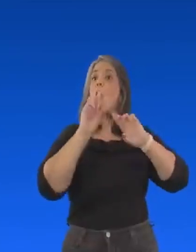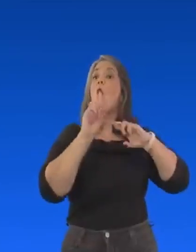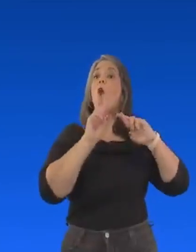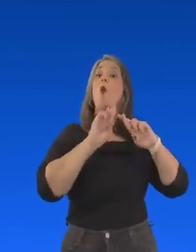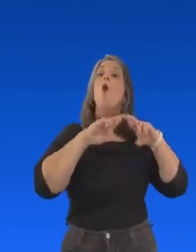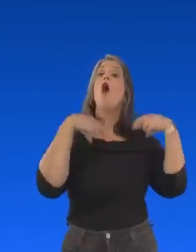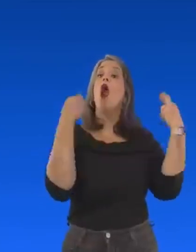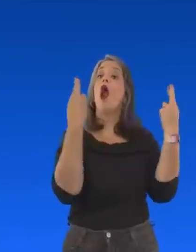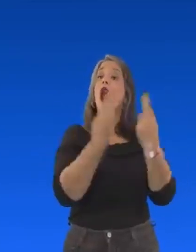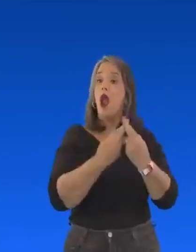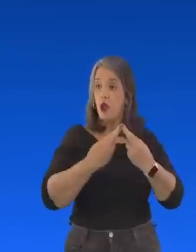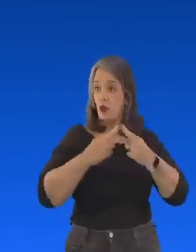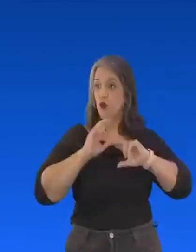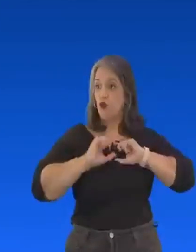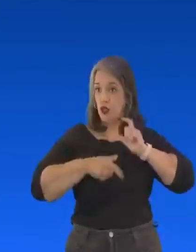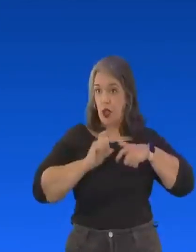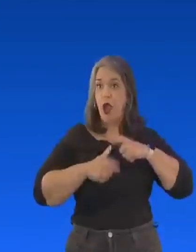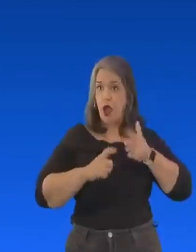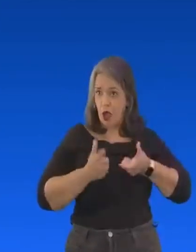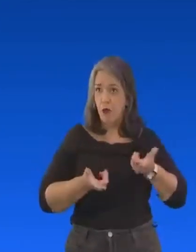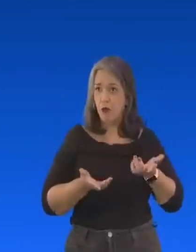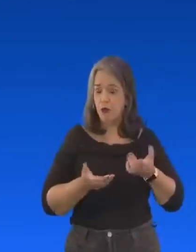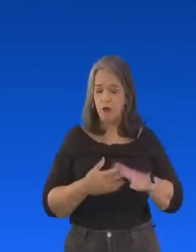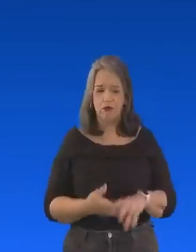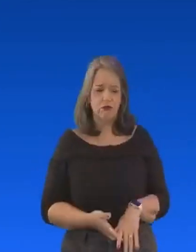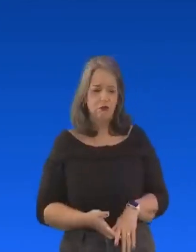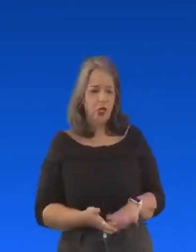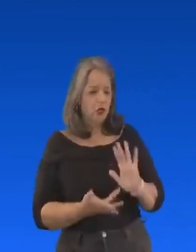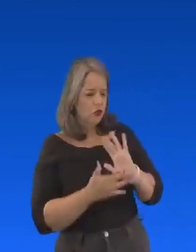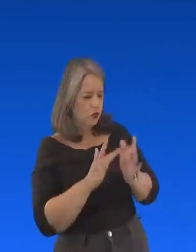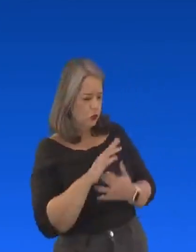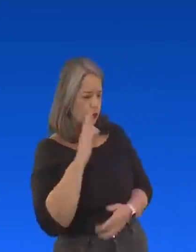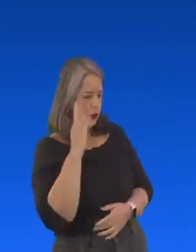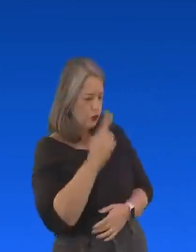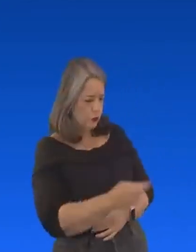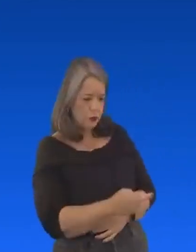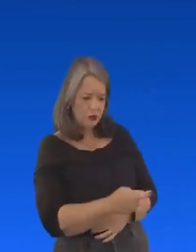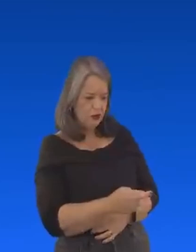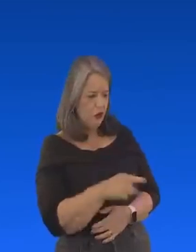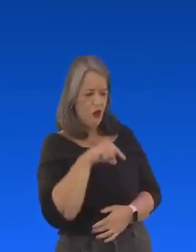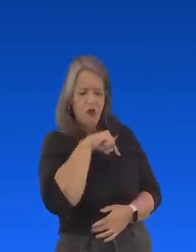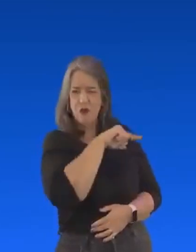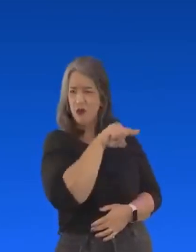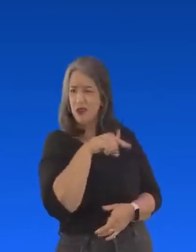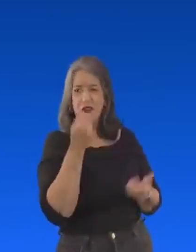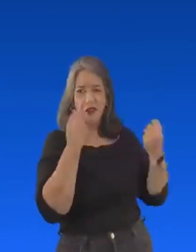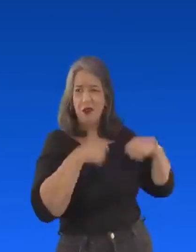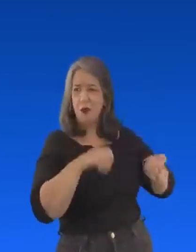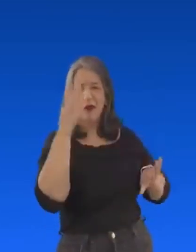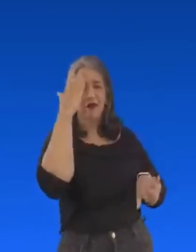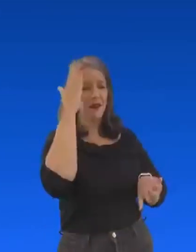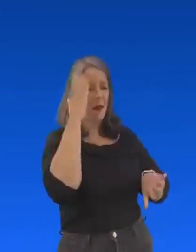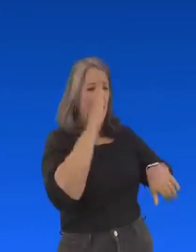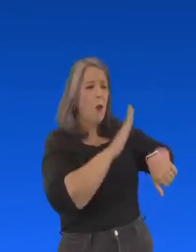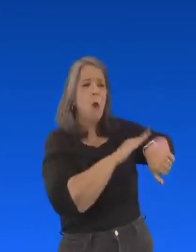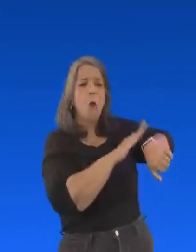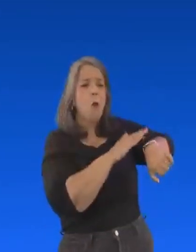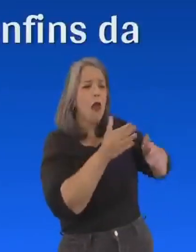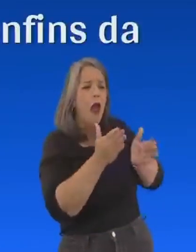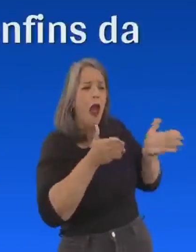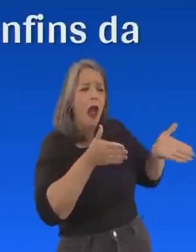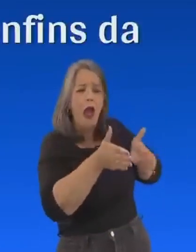Jesus respondeu: Não cabe a vocês conhecer os tempos ou as épocas que o Pai fixou por sua